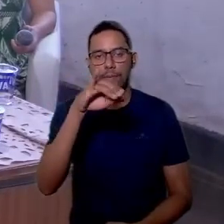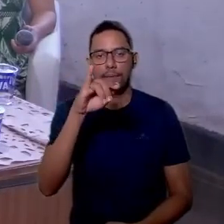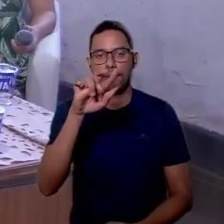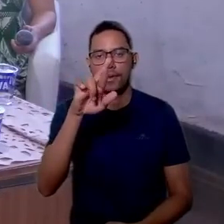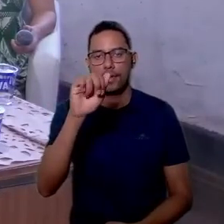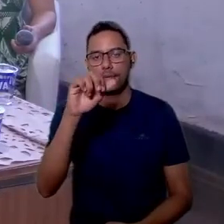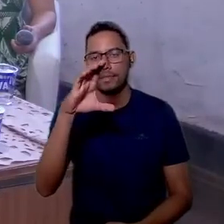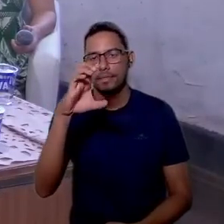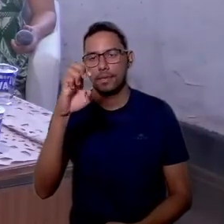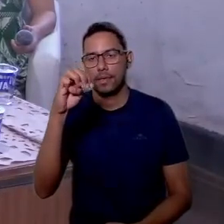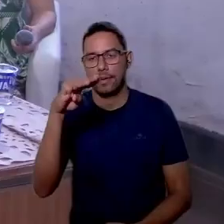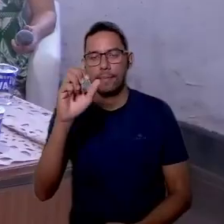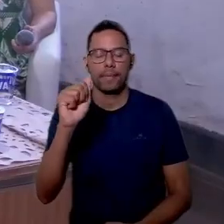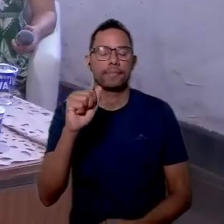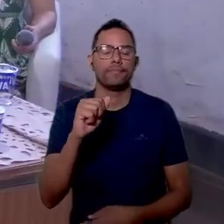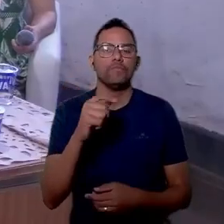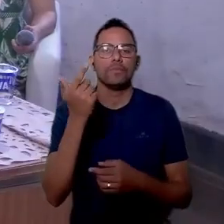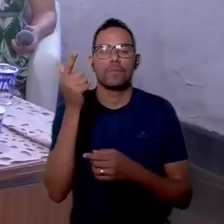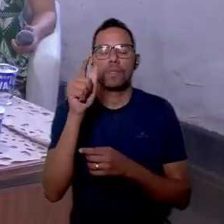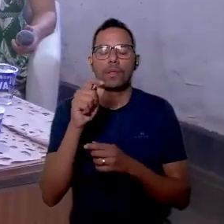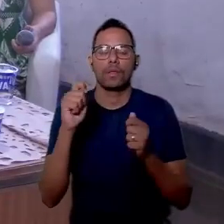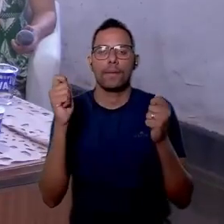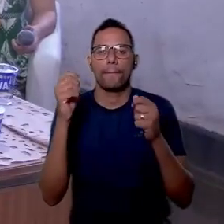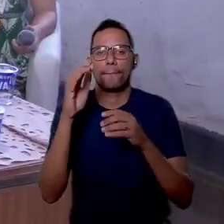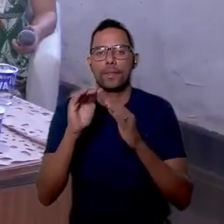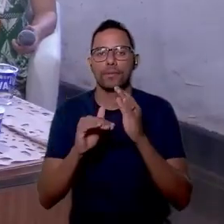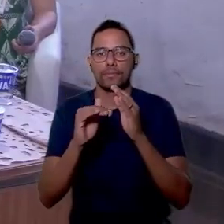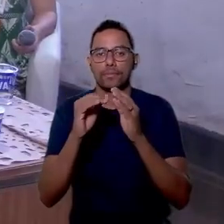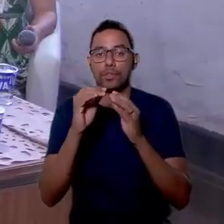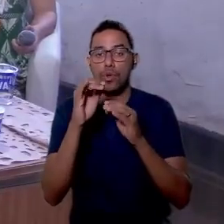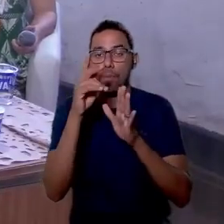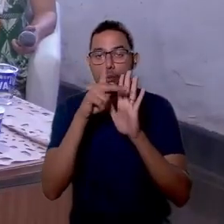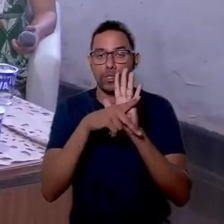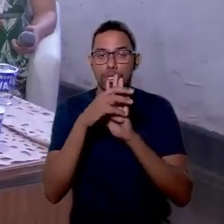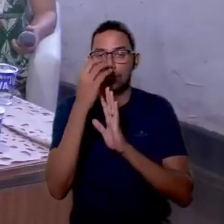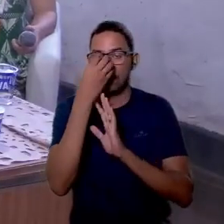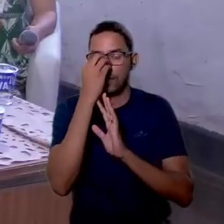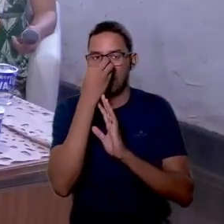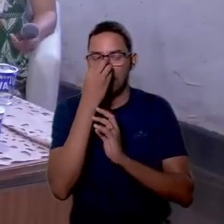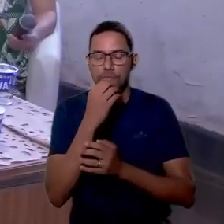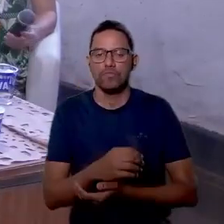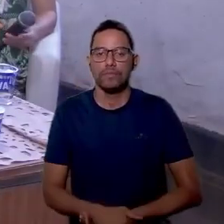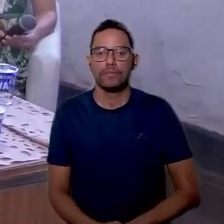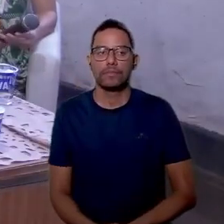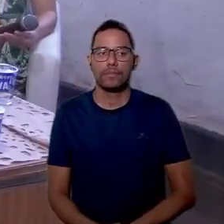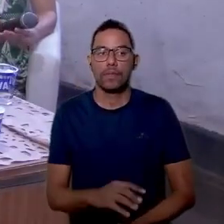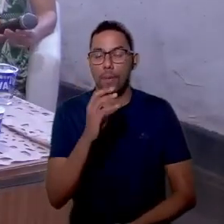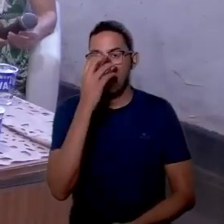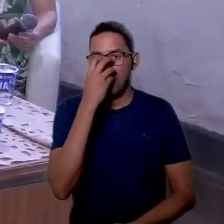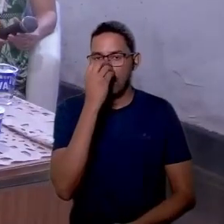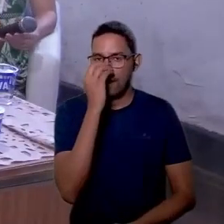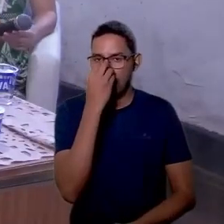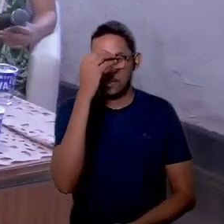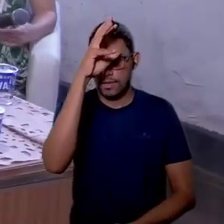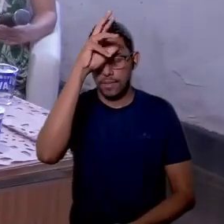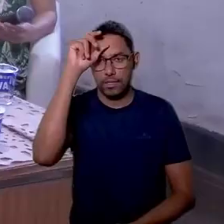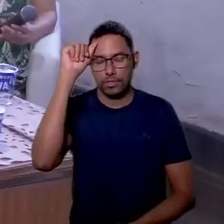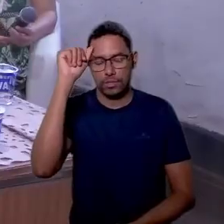chamado O Menor Espetáculo da Terra. Um projeto de palhaço, de palhaçaria. Os Palhaços